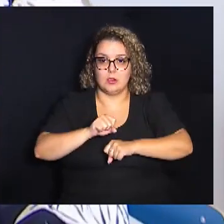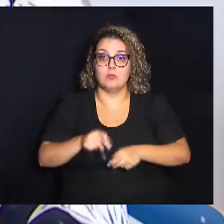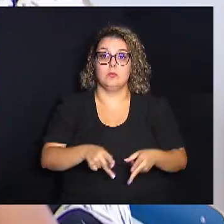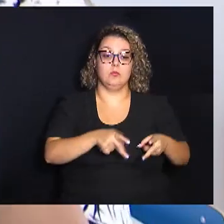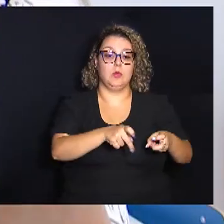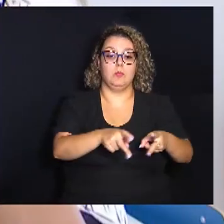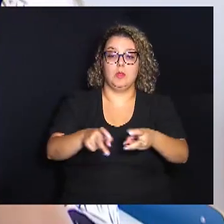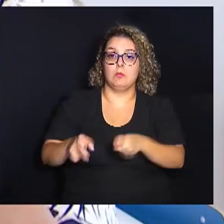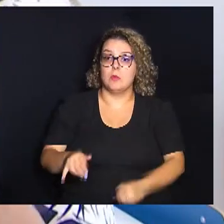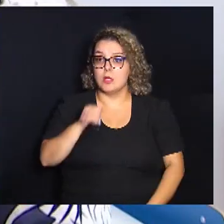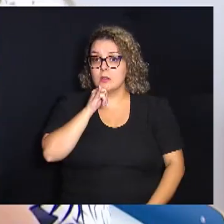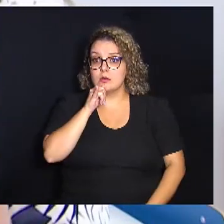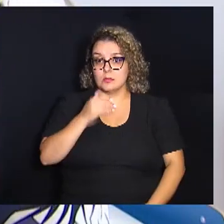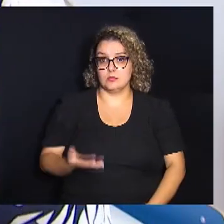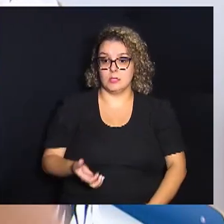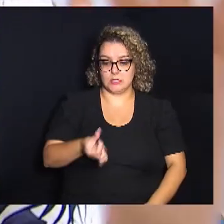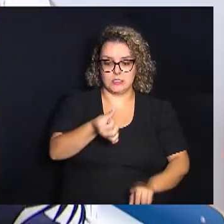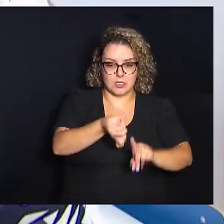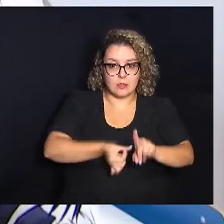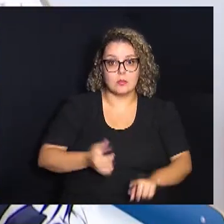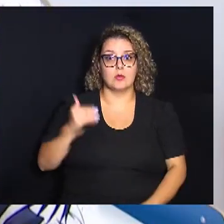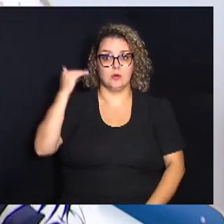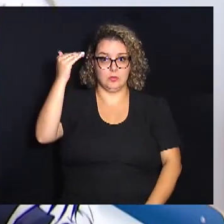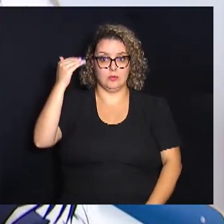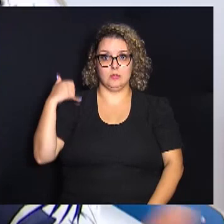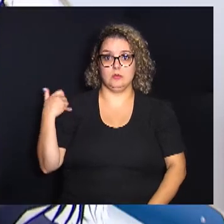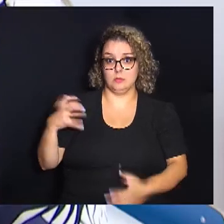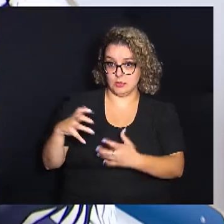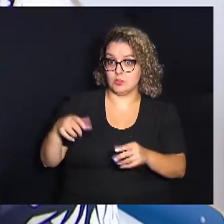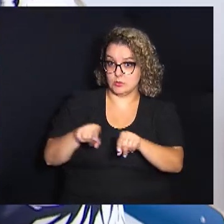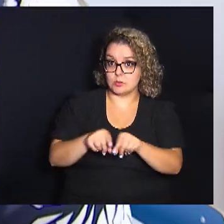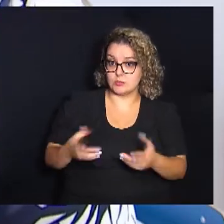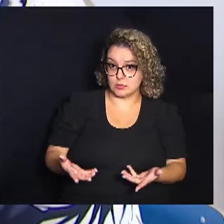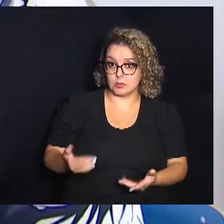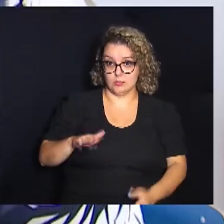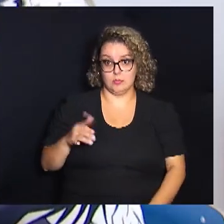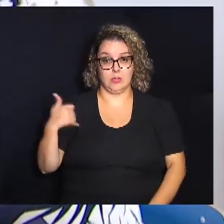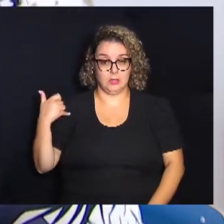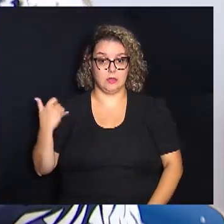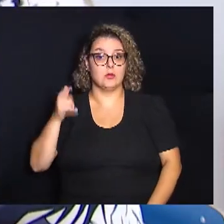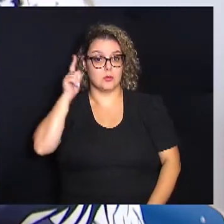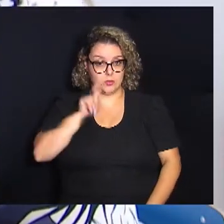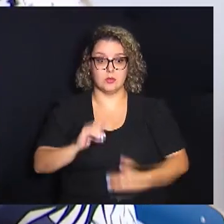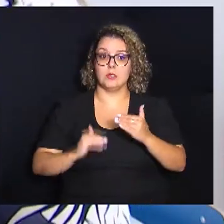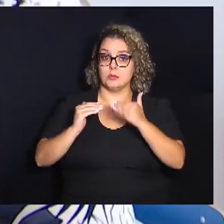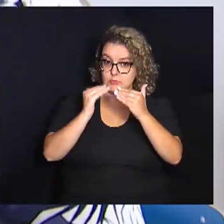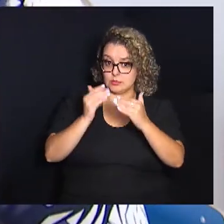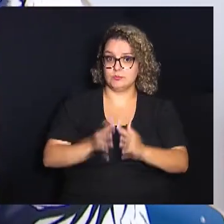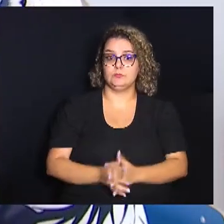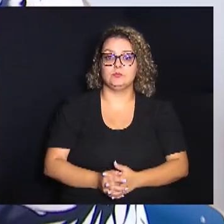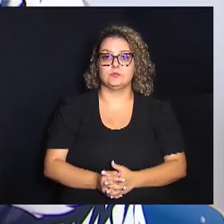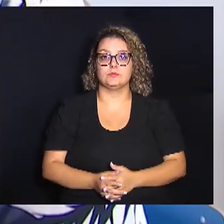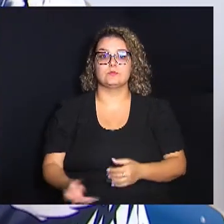percebe que, por exemplo, num prazo ali de 6 meses, um adulto, idoso já também, com mais idade, já consegue desenvolver